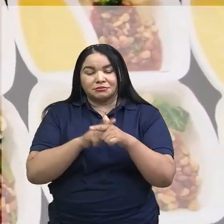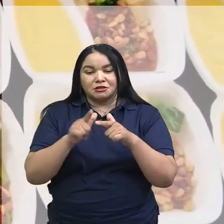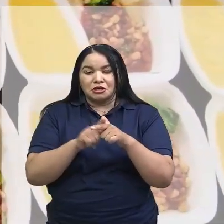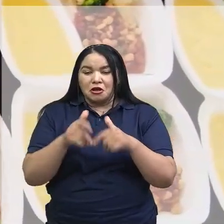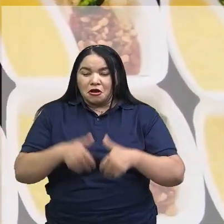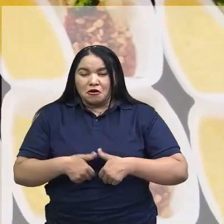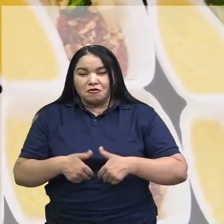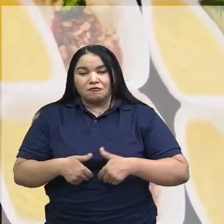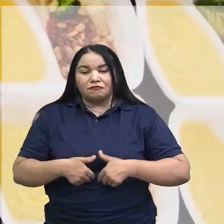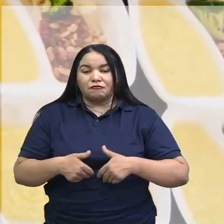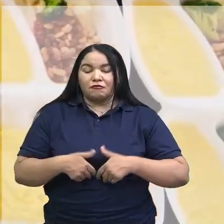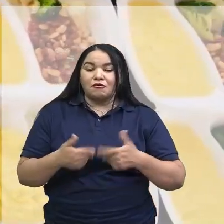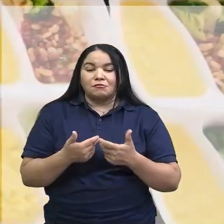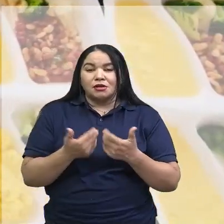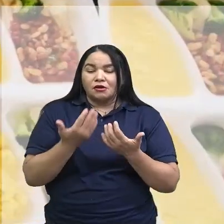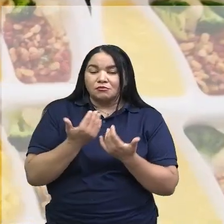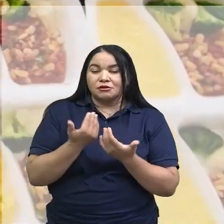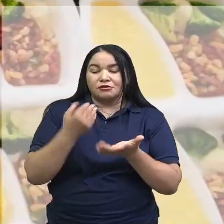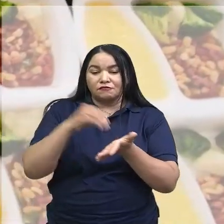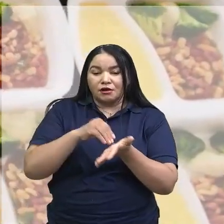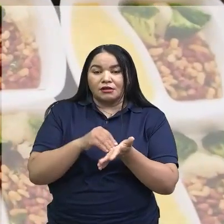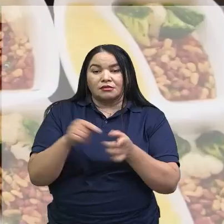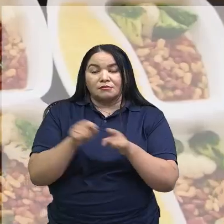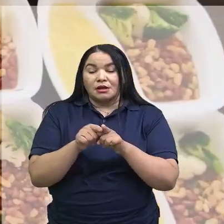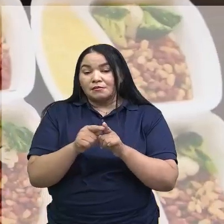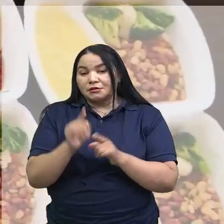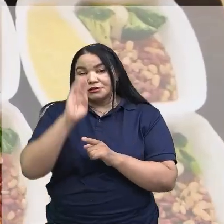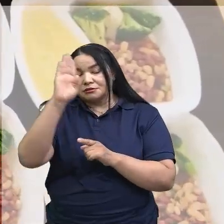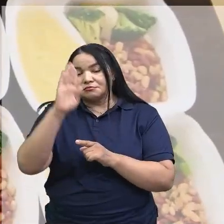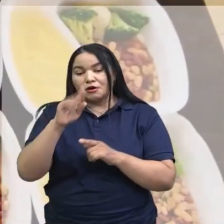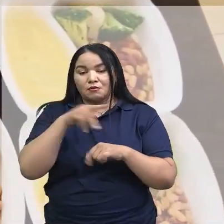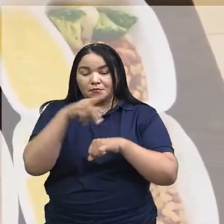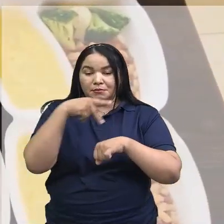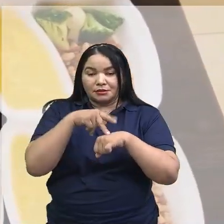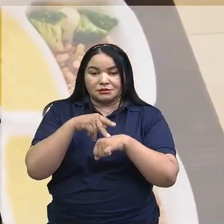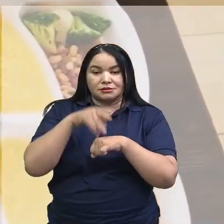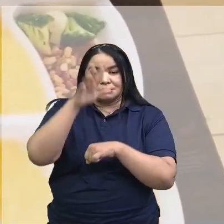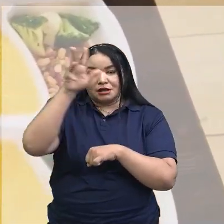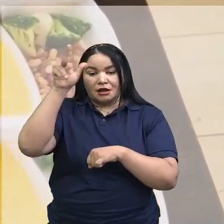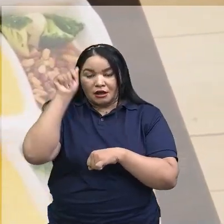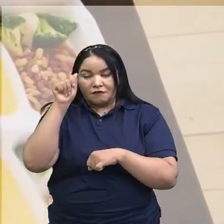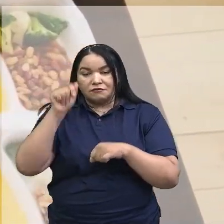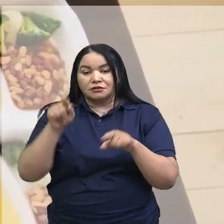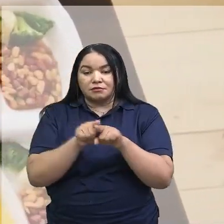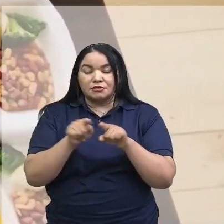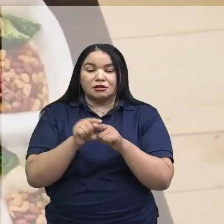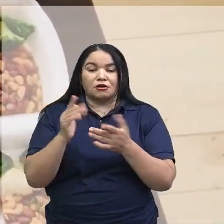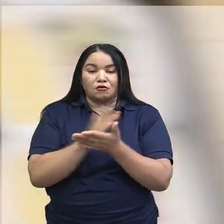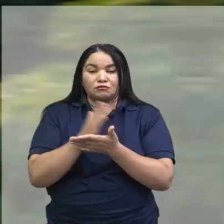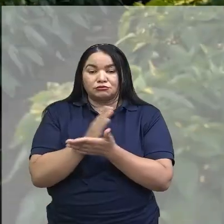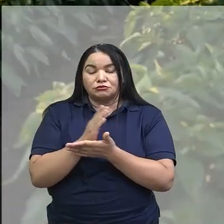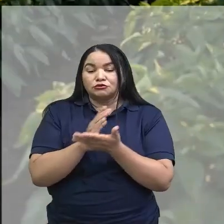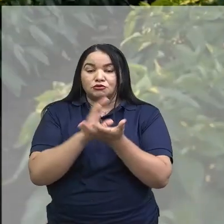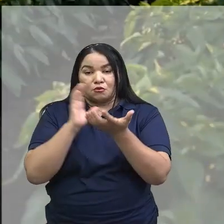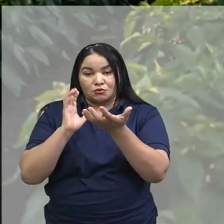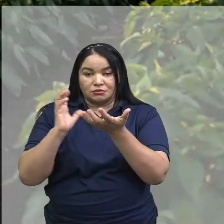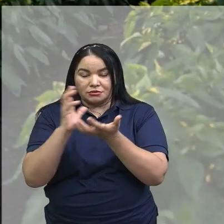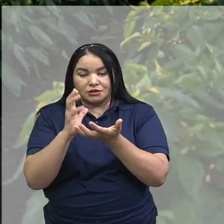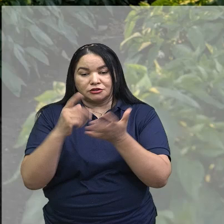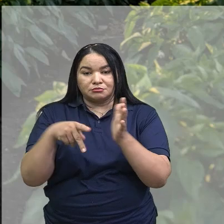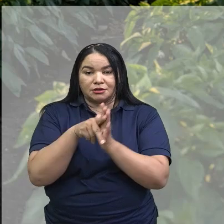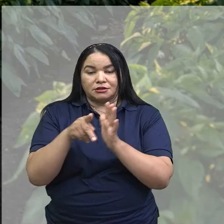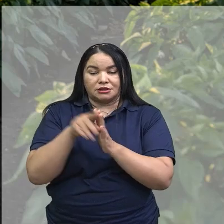no mundo, em especial na África subsaariana e também em algumas regiões do continente asiático. Ao longo